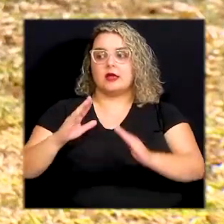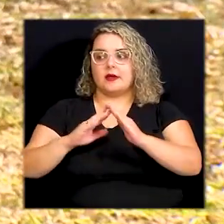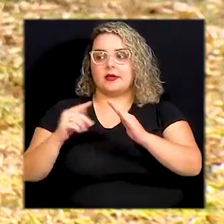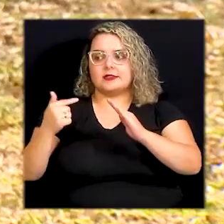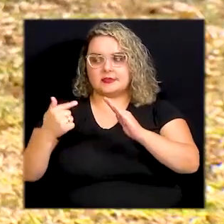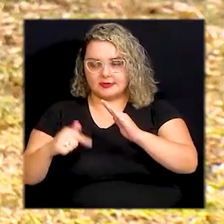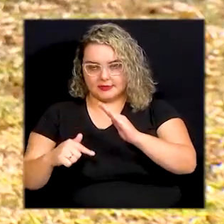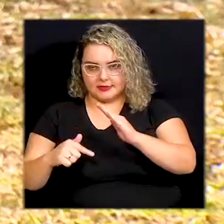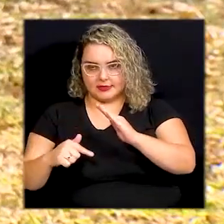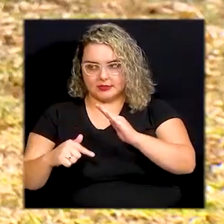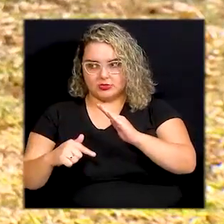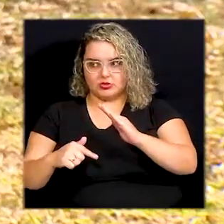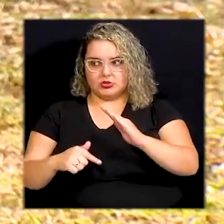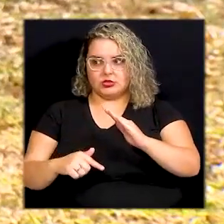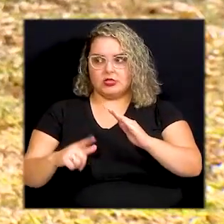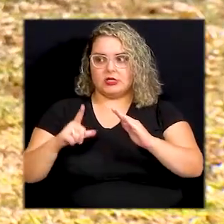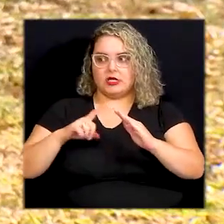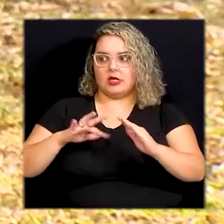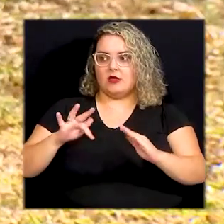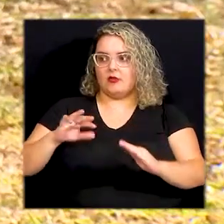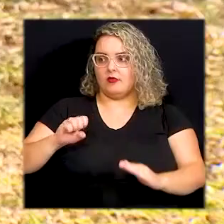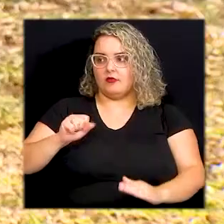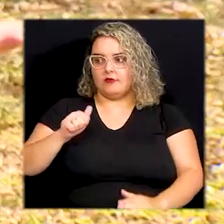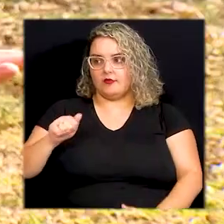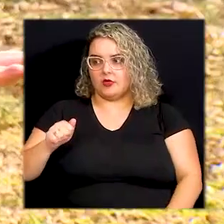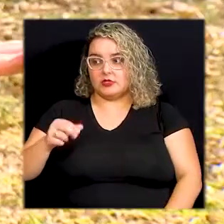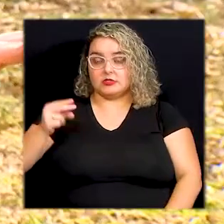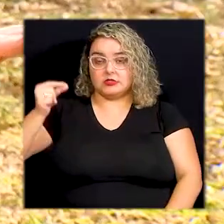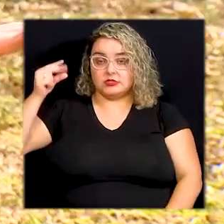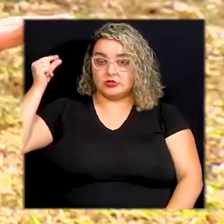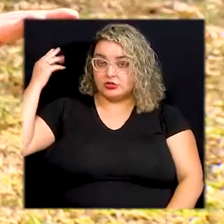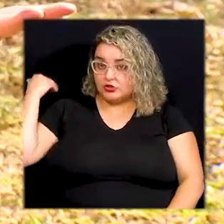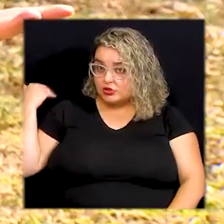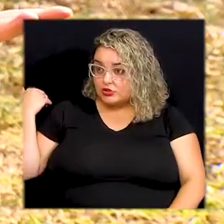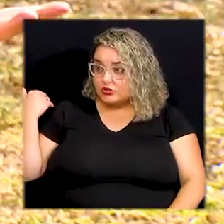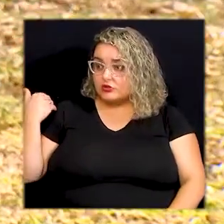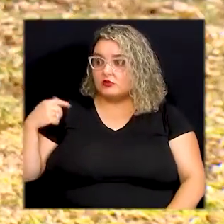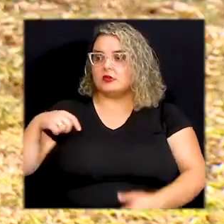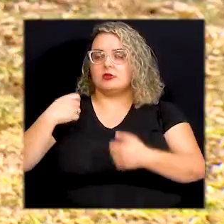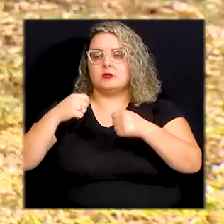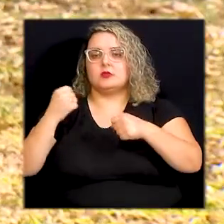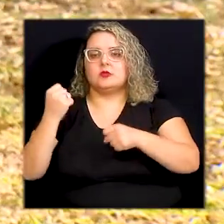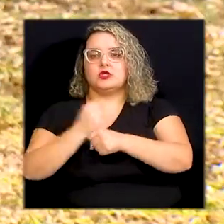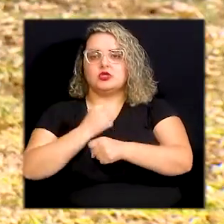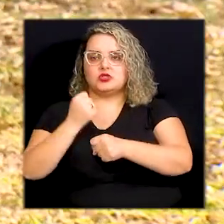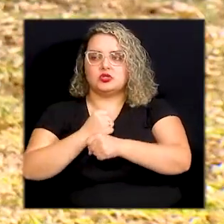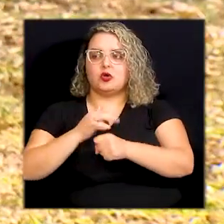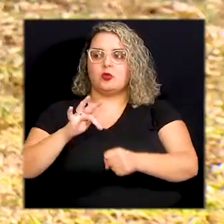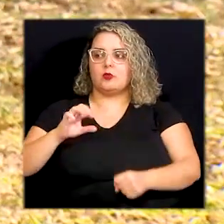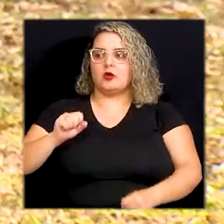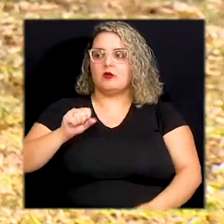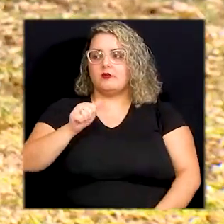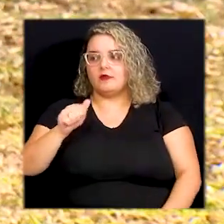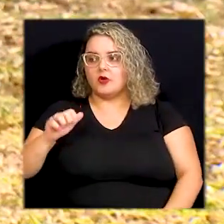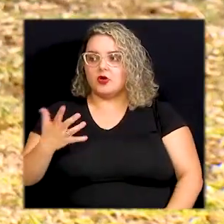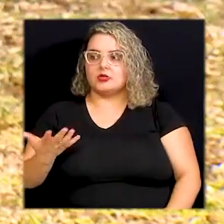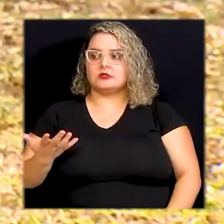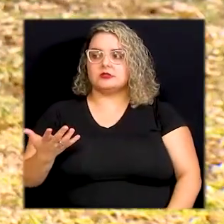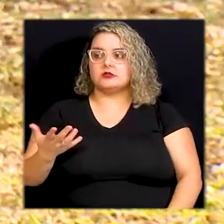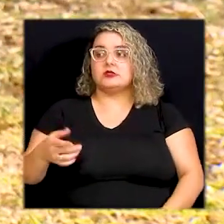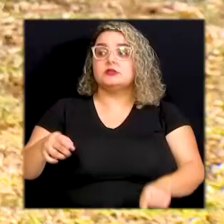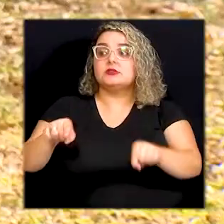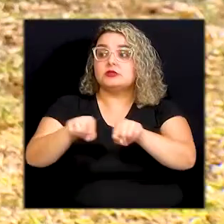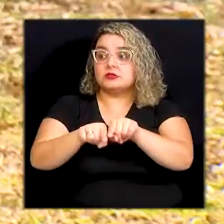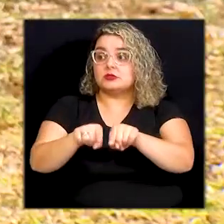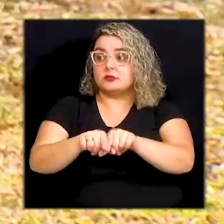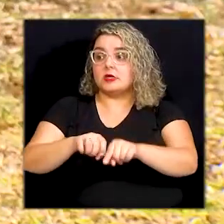casa sede. Ela é ainda com a fossa do modo antigo. A gente vai precisar construir uma fossa que